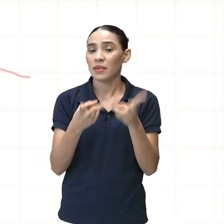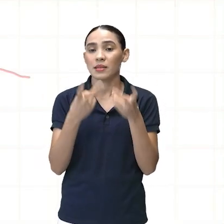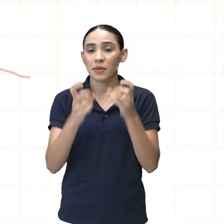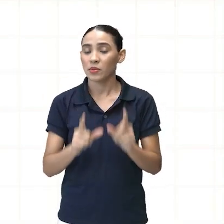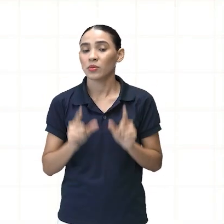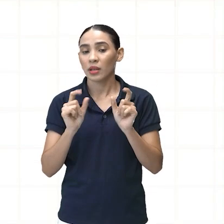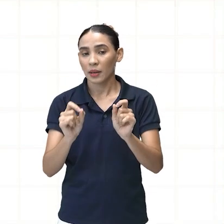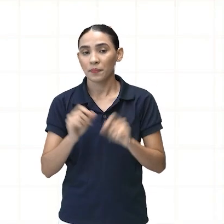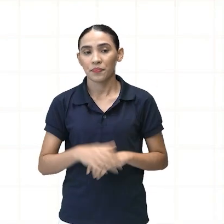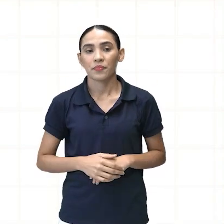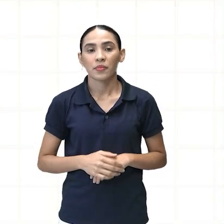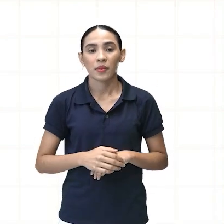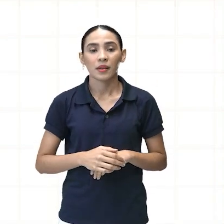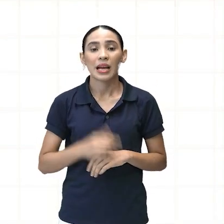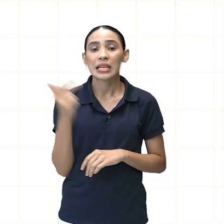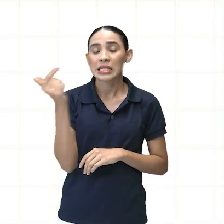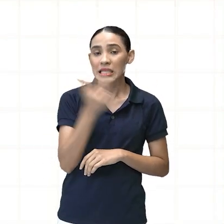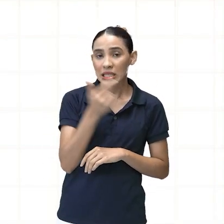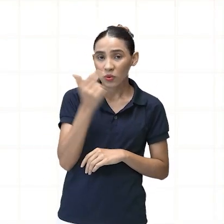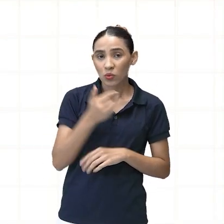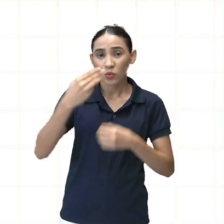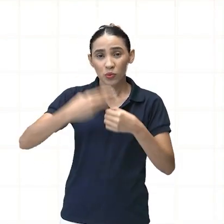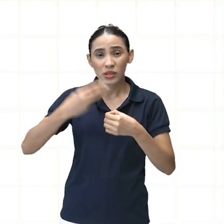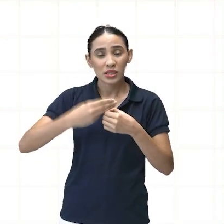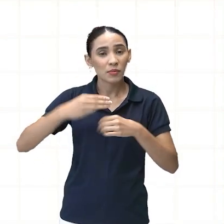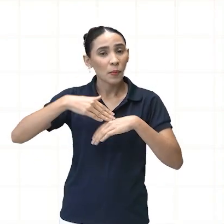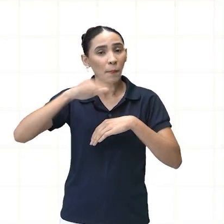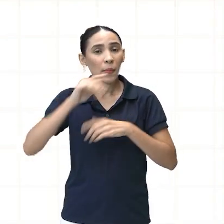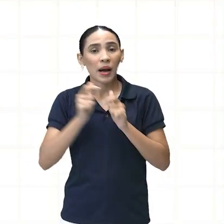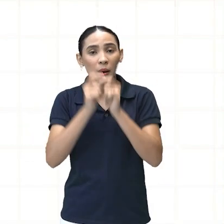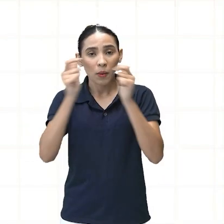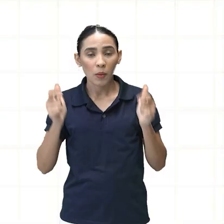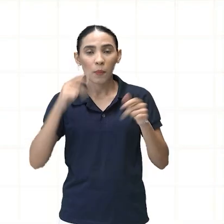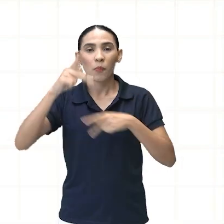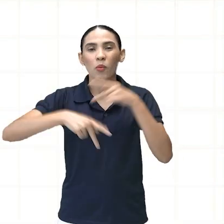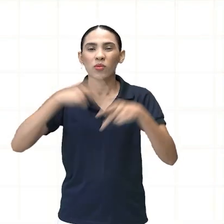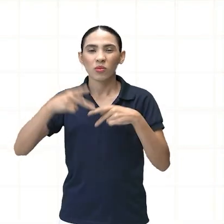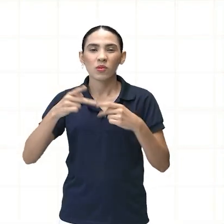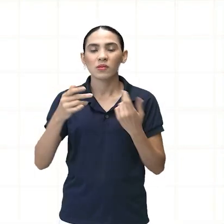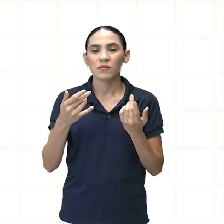também que o segundo município mais populoso, né, em termos